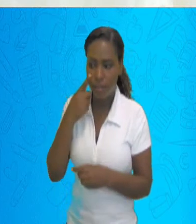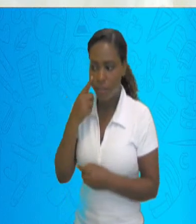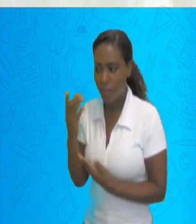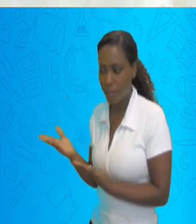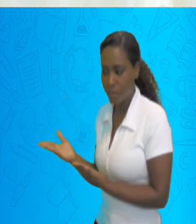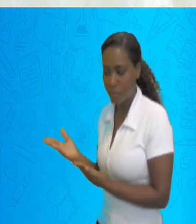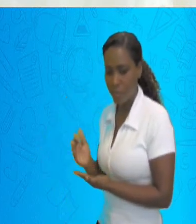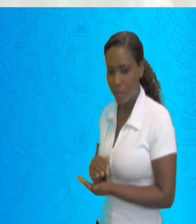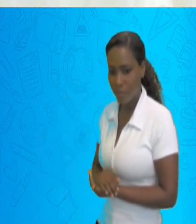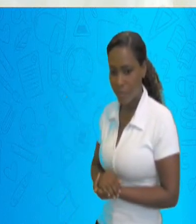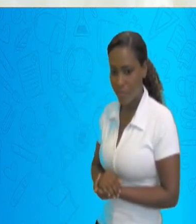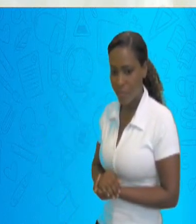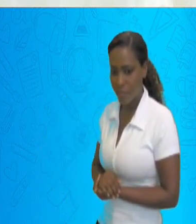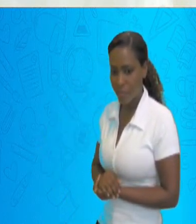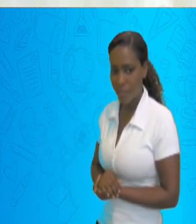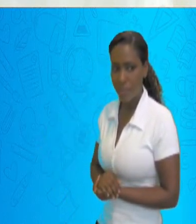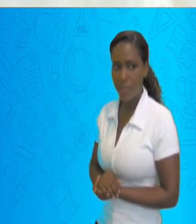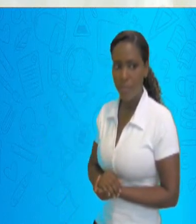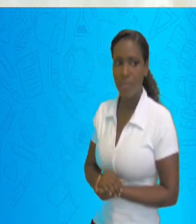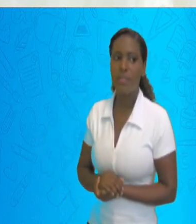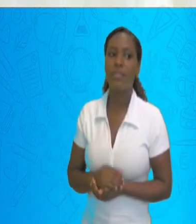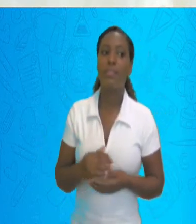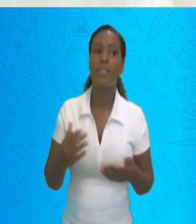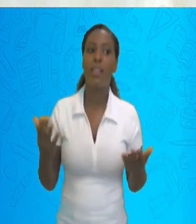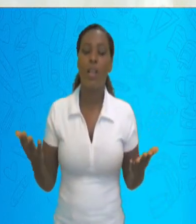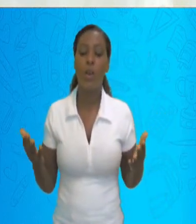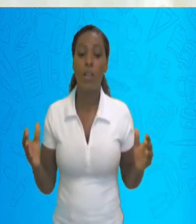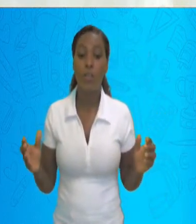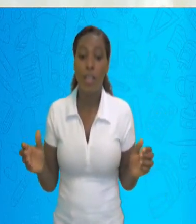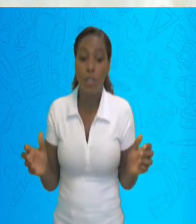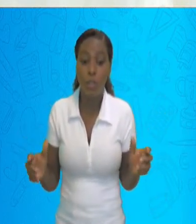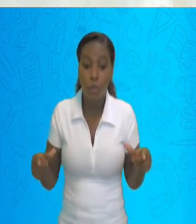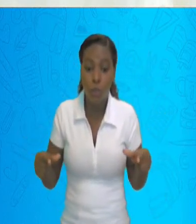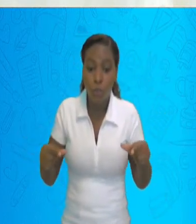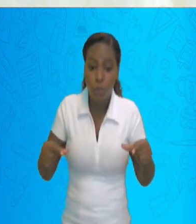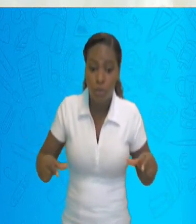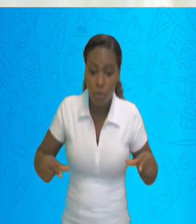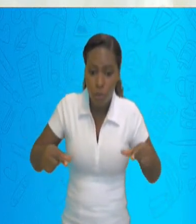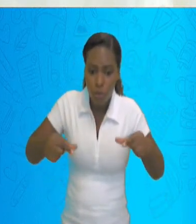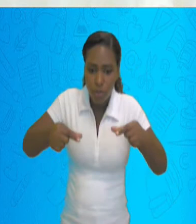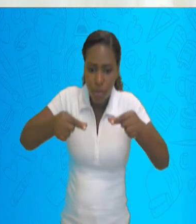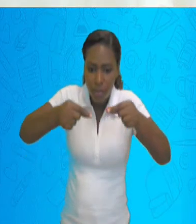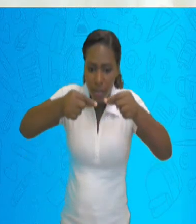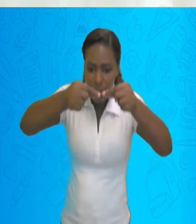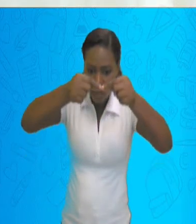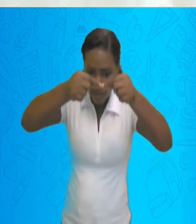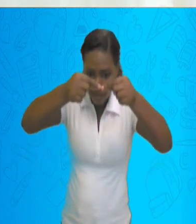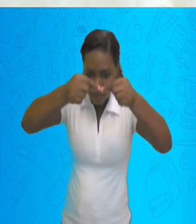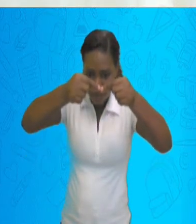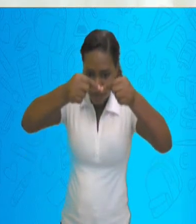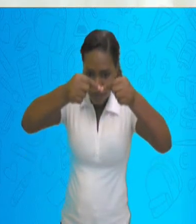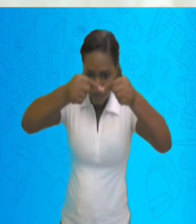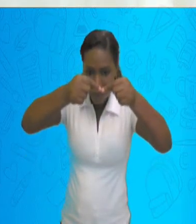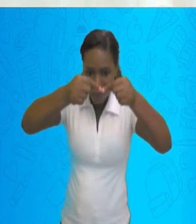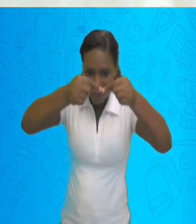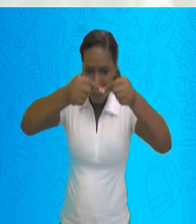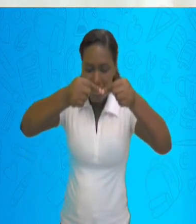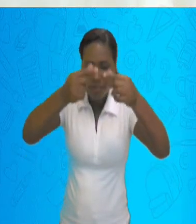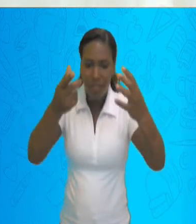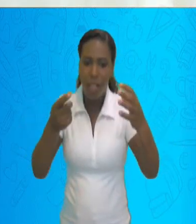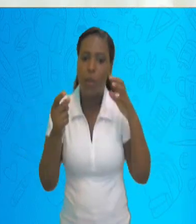E agora, vamos uni-los com o ponto em comum, que é a vértice de cima.